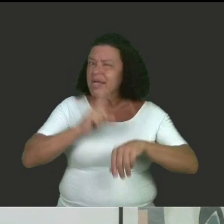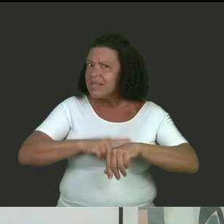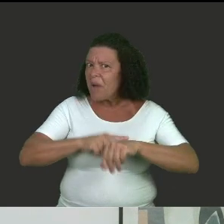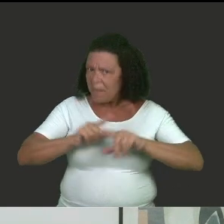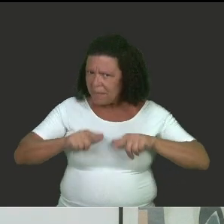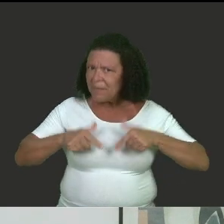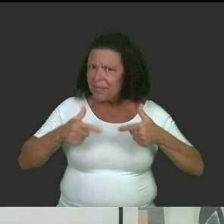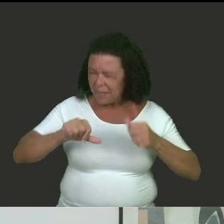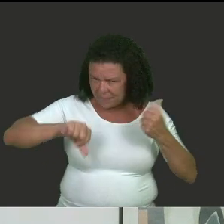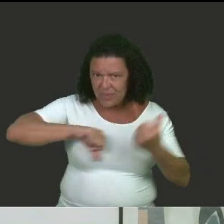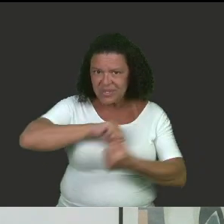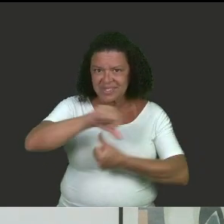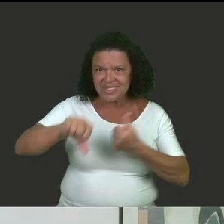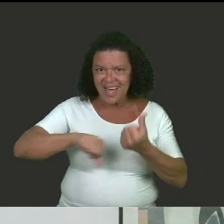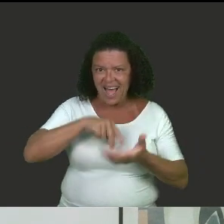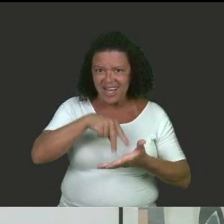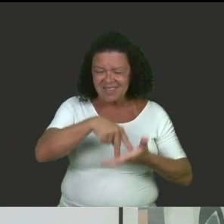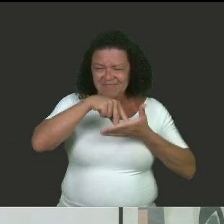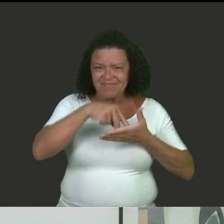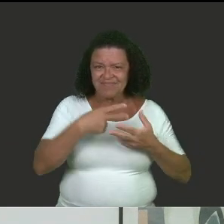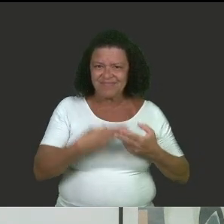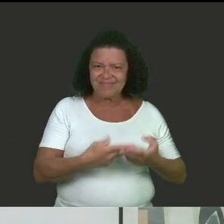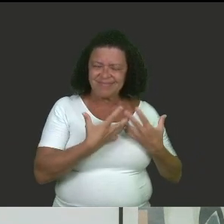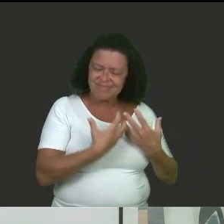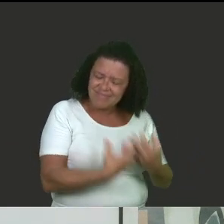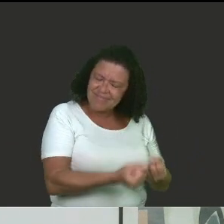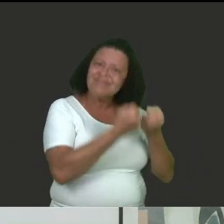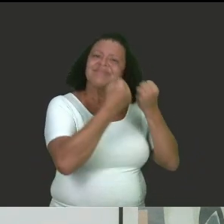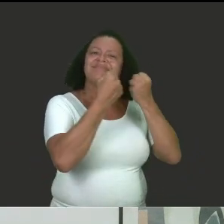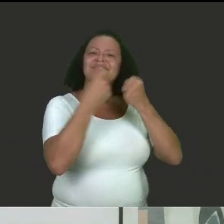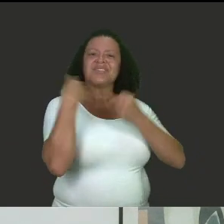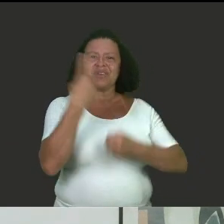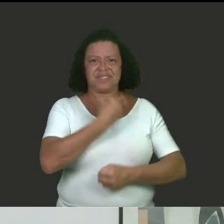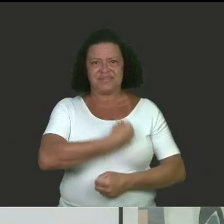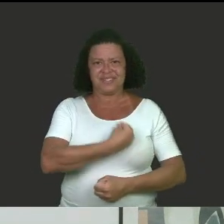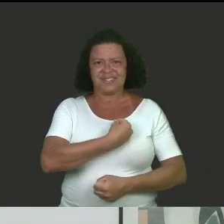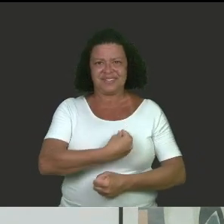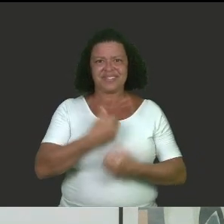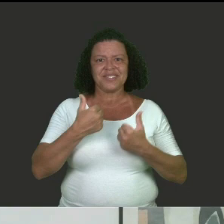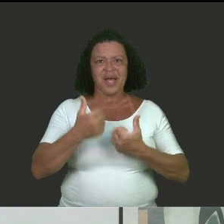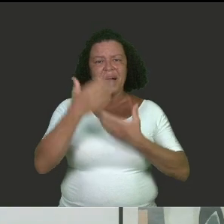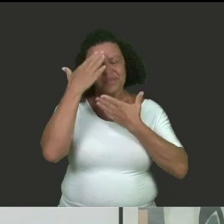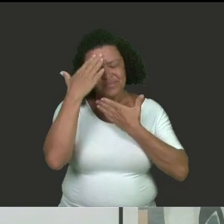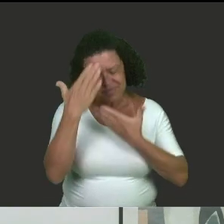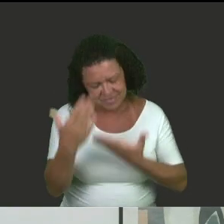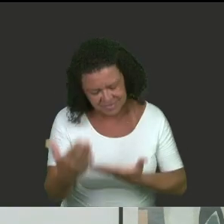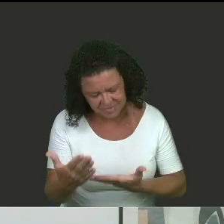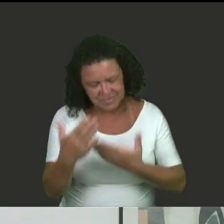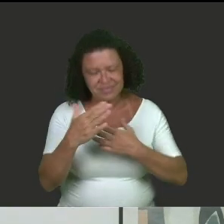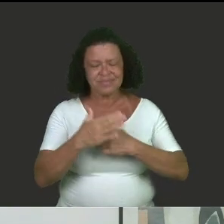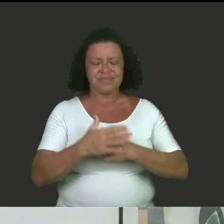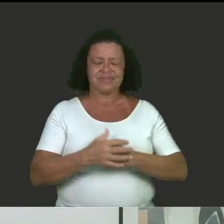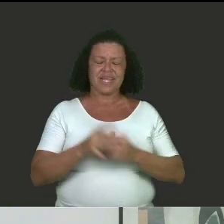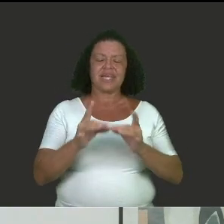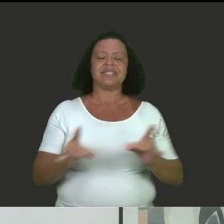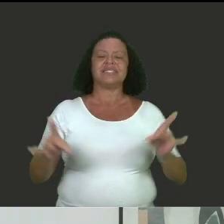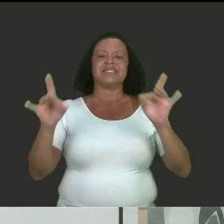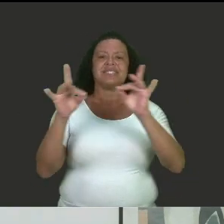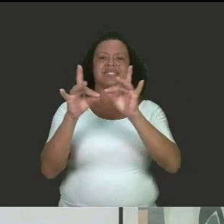a resignação e a resiliência em nossas vidas. Gratidão. Que assim seja.